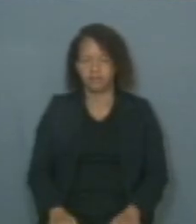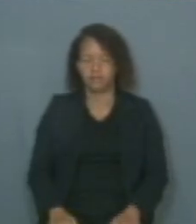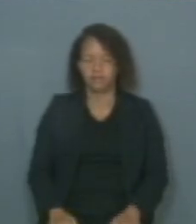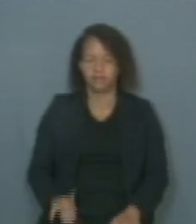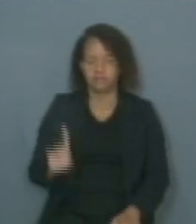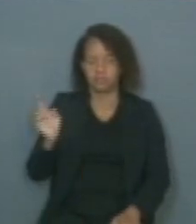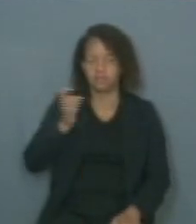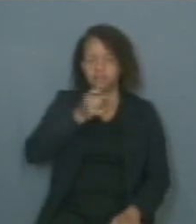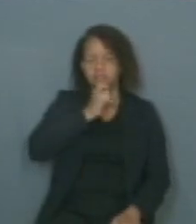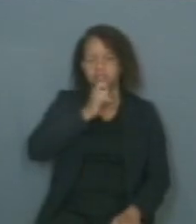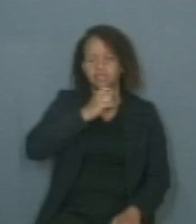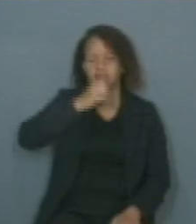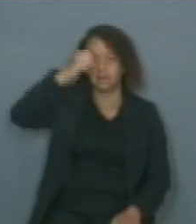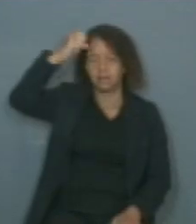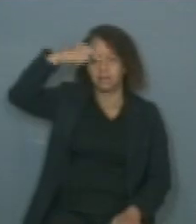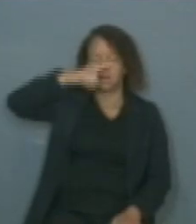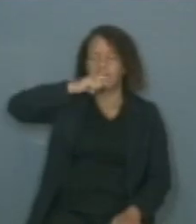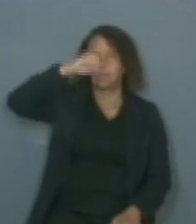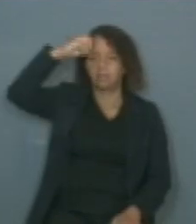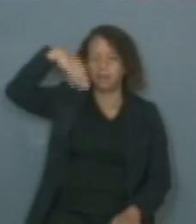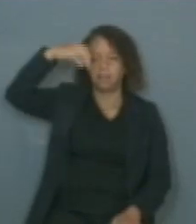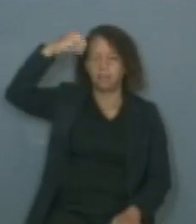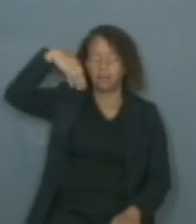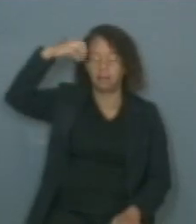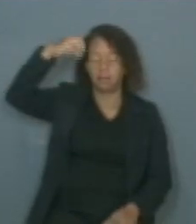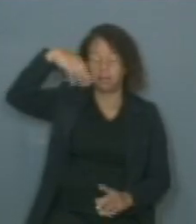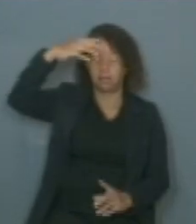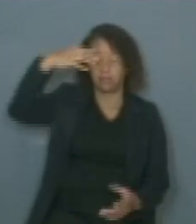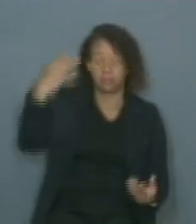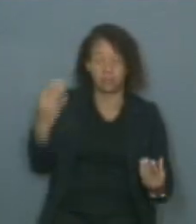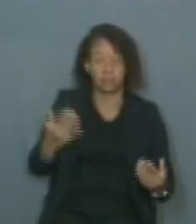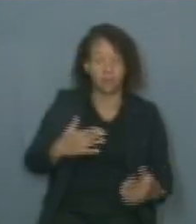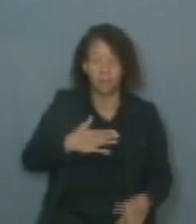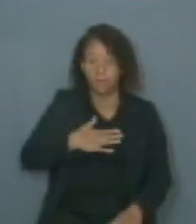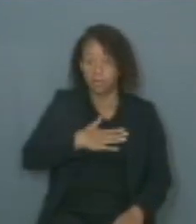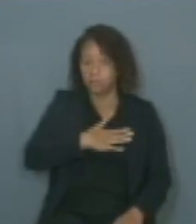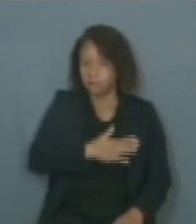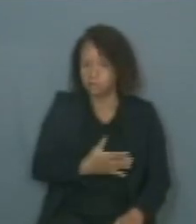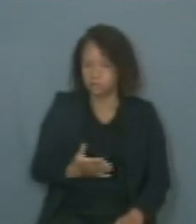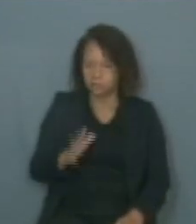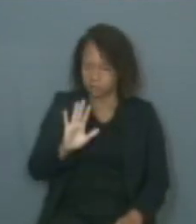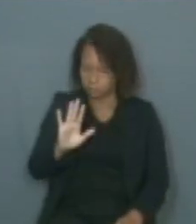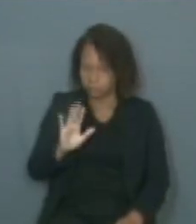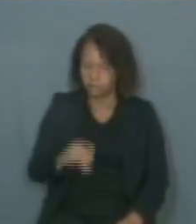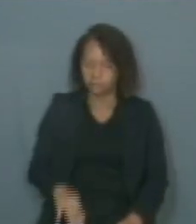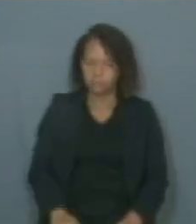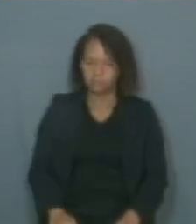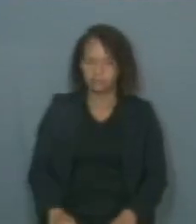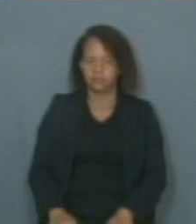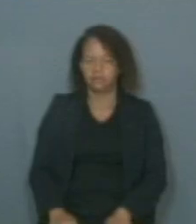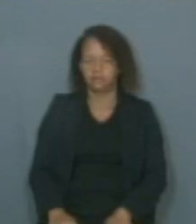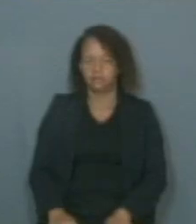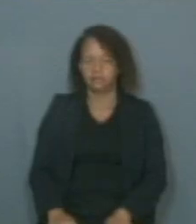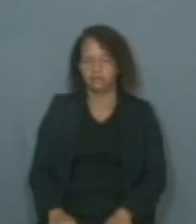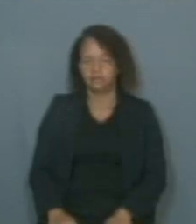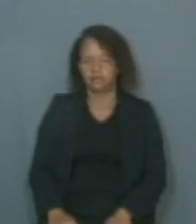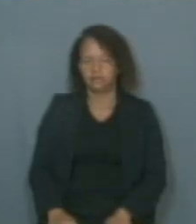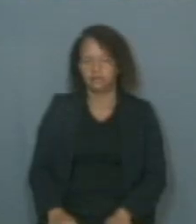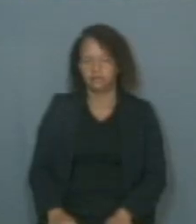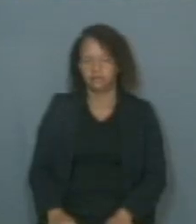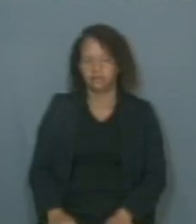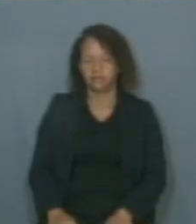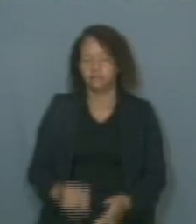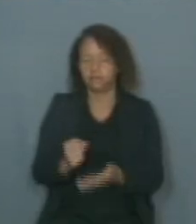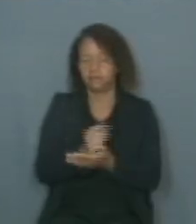era geladeira e goteira em cima. Ó. Um absurdo completo, mas não para por aí não. Vereadores, lá